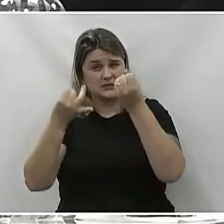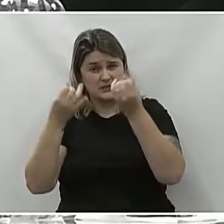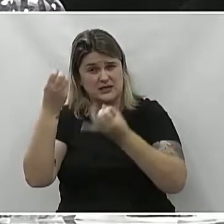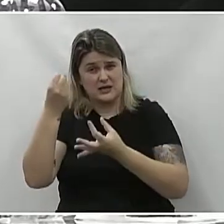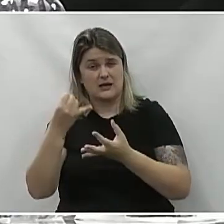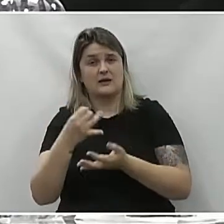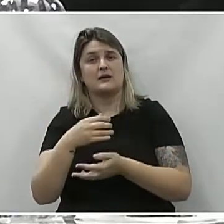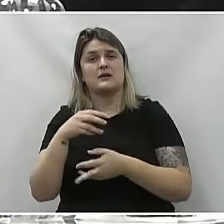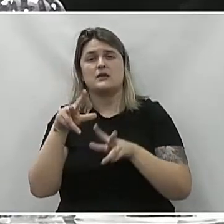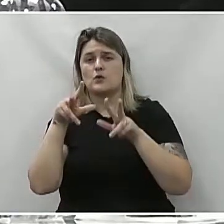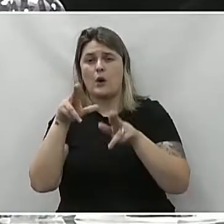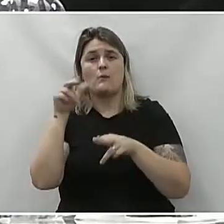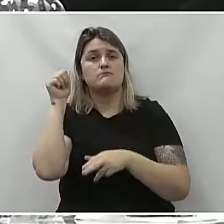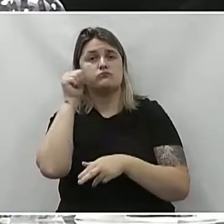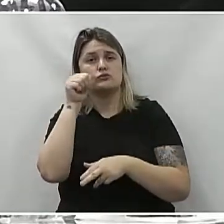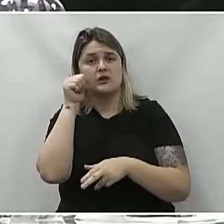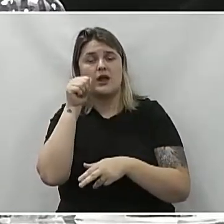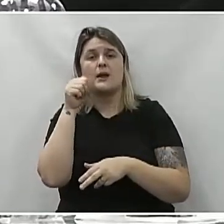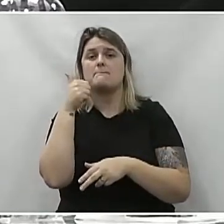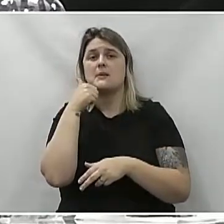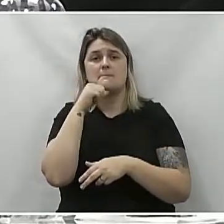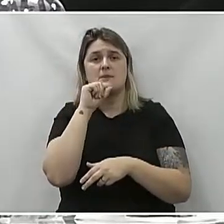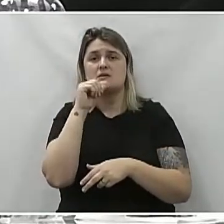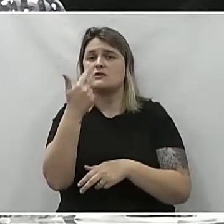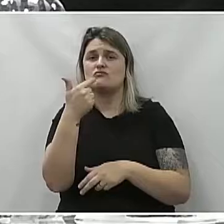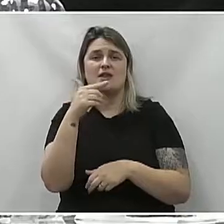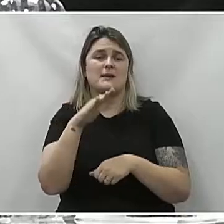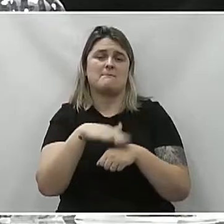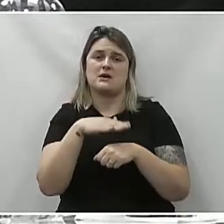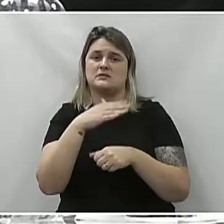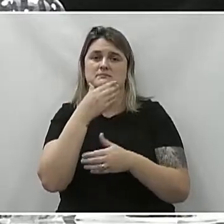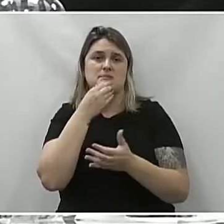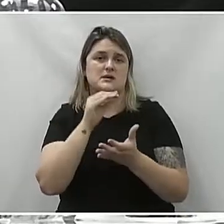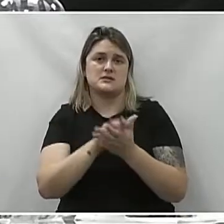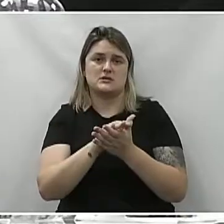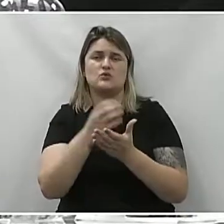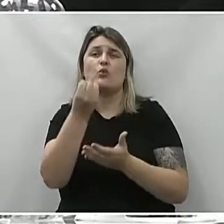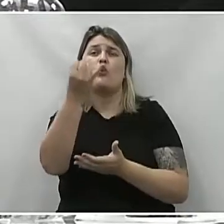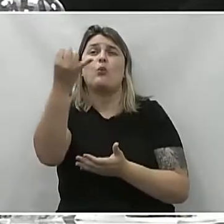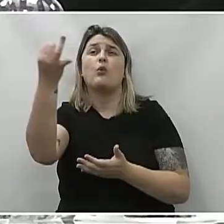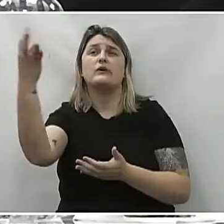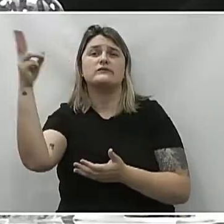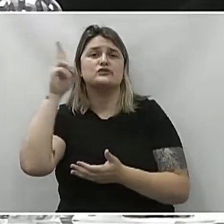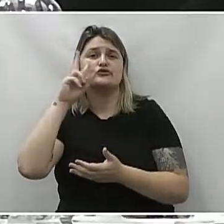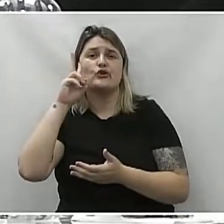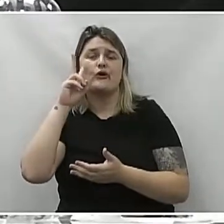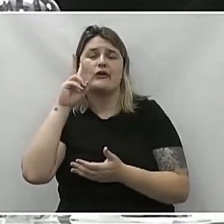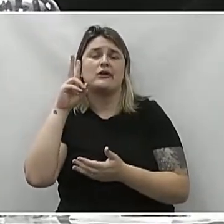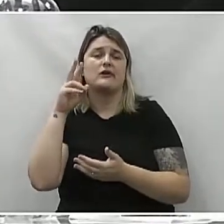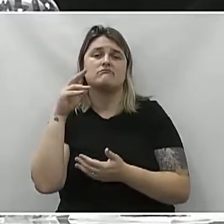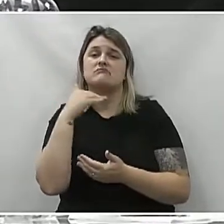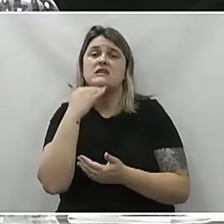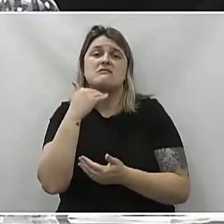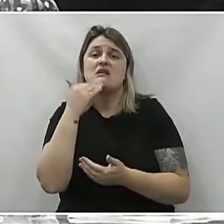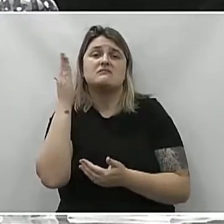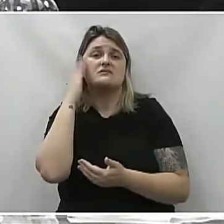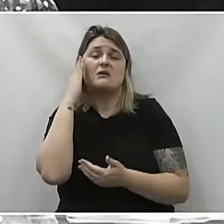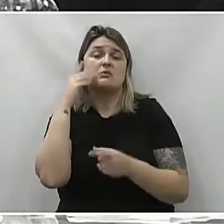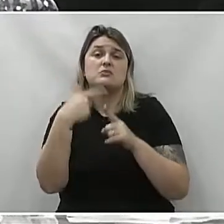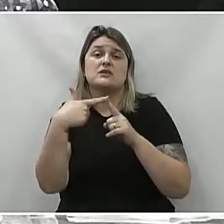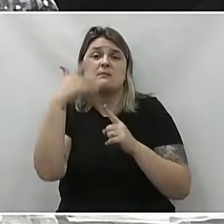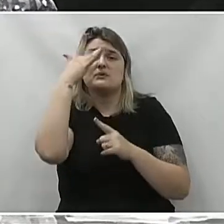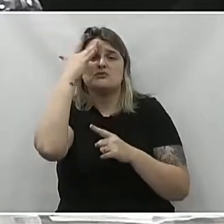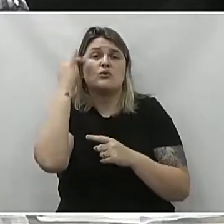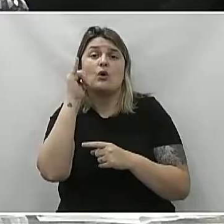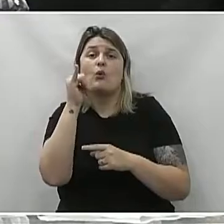mãe, de uma mulher que hoje não tem mais seu companheiro. E quantas histórias que não são contadas, que as pessoas não